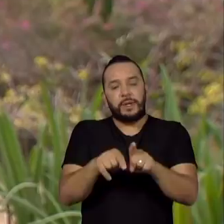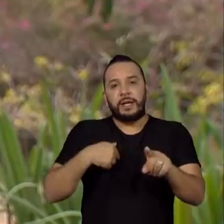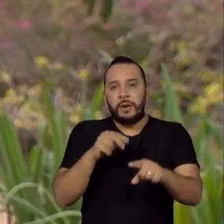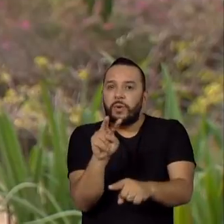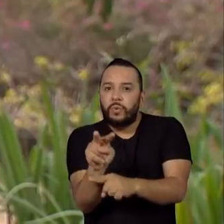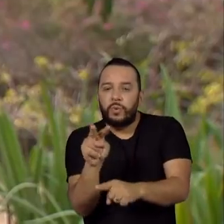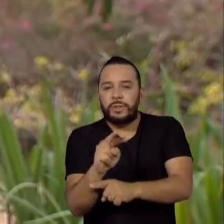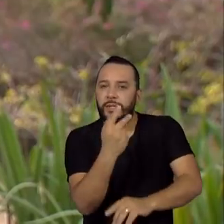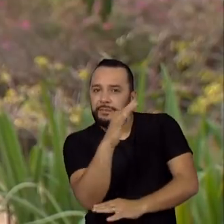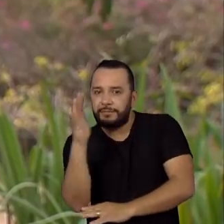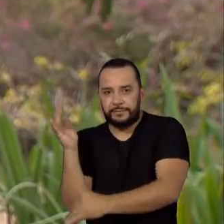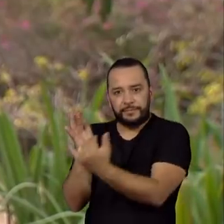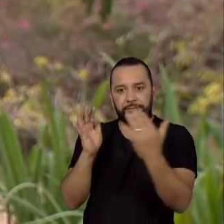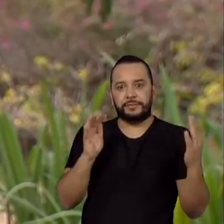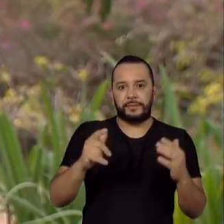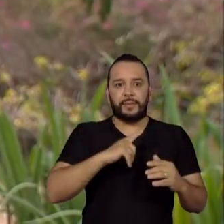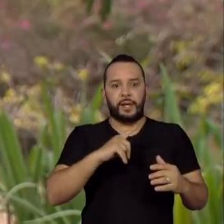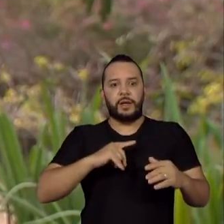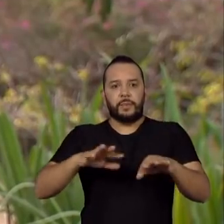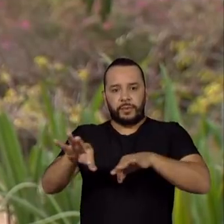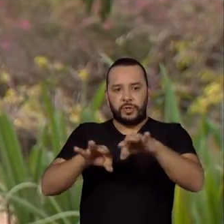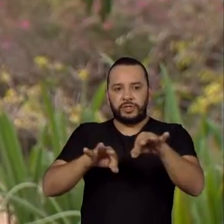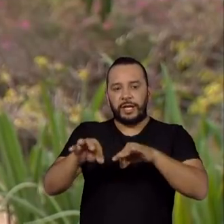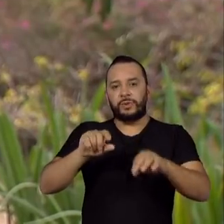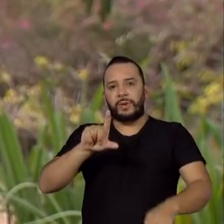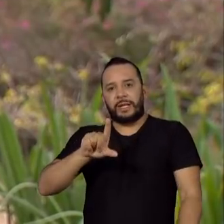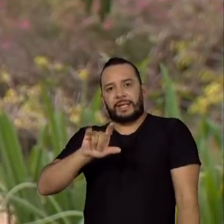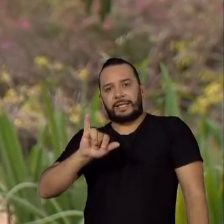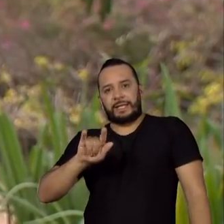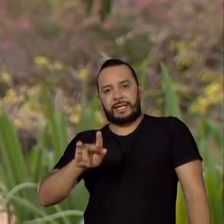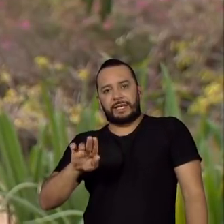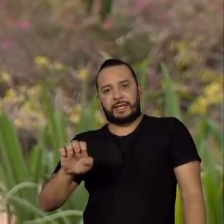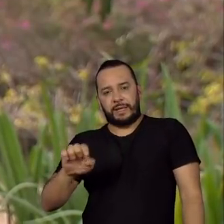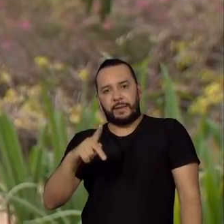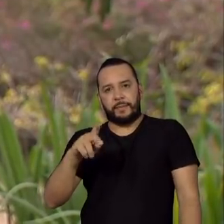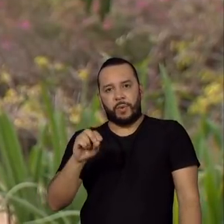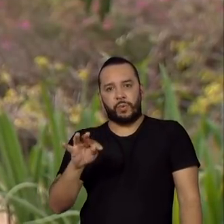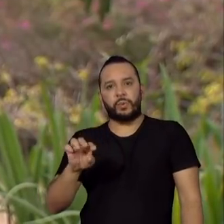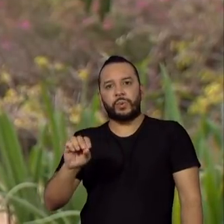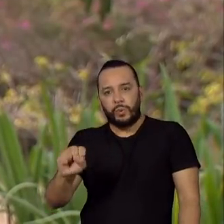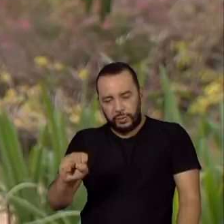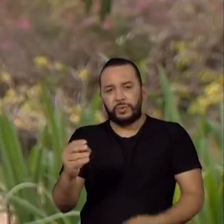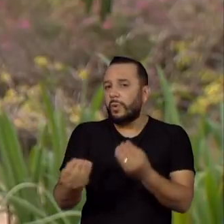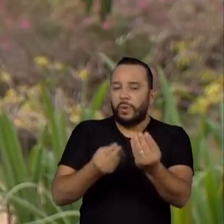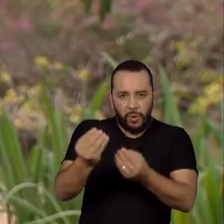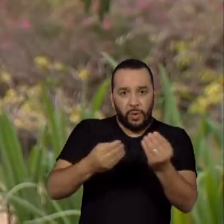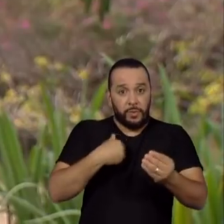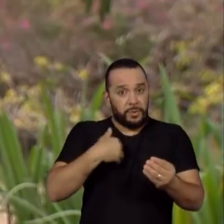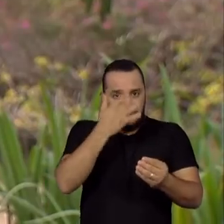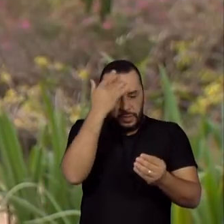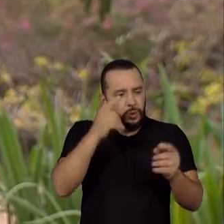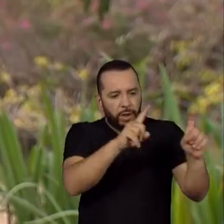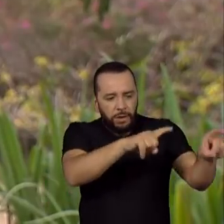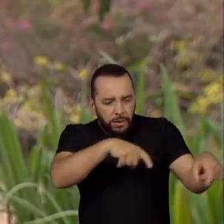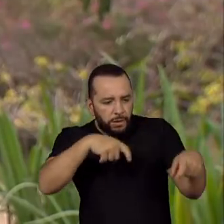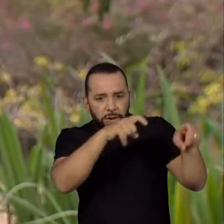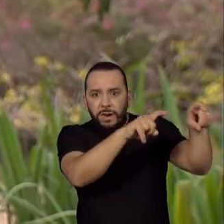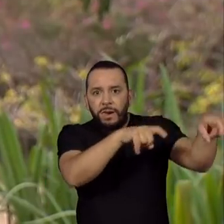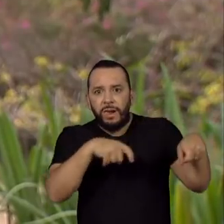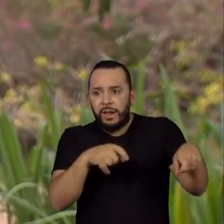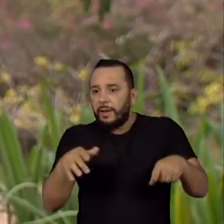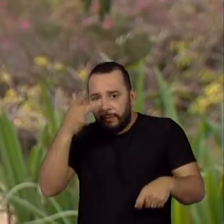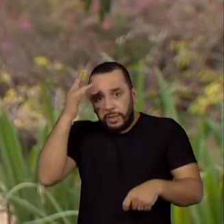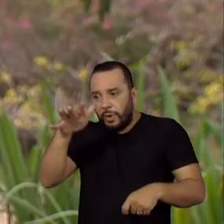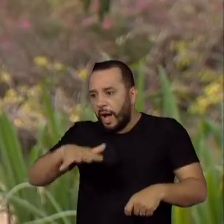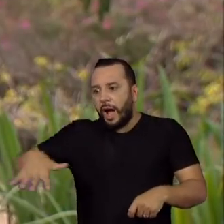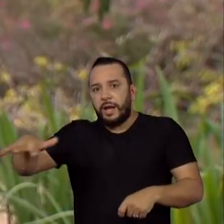ambiente. O projeto Ligue os Pontos conecta quem cultiva alimento saudável na parte rural da cidade com o cidadão da